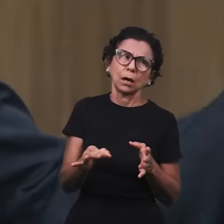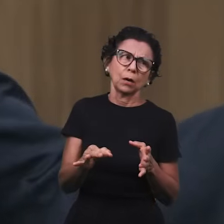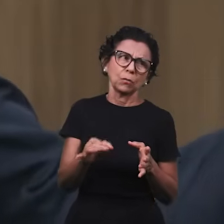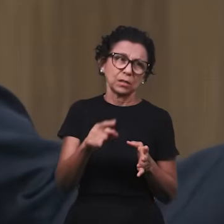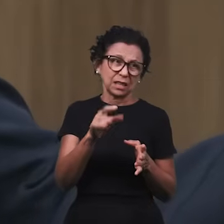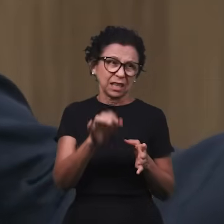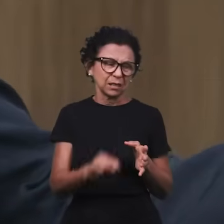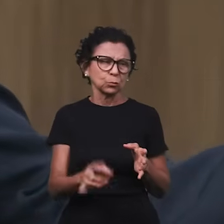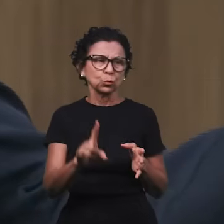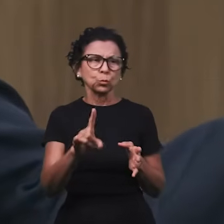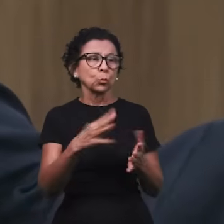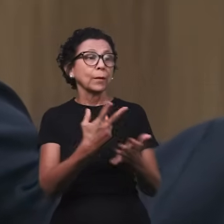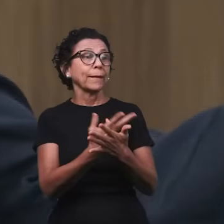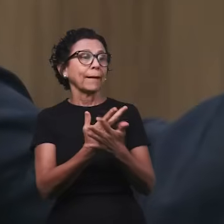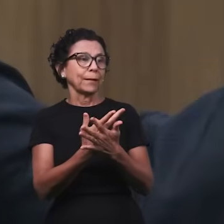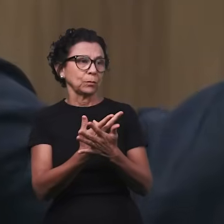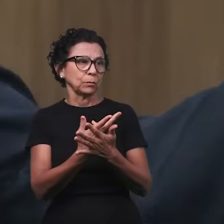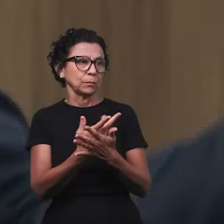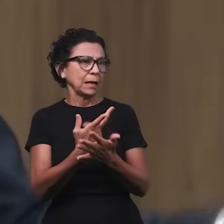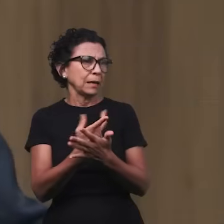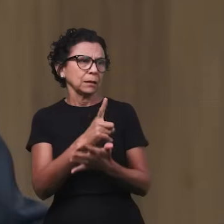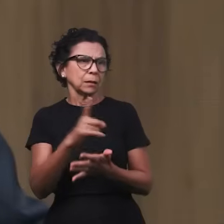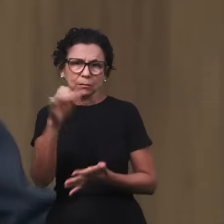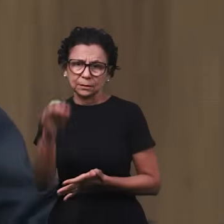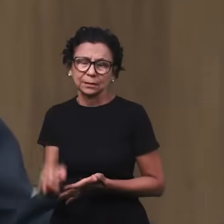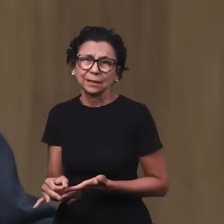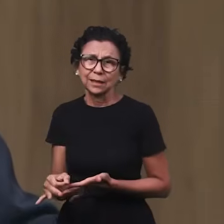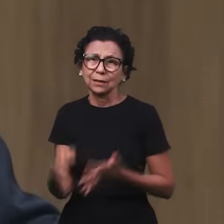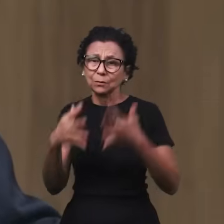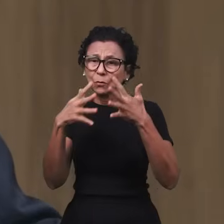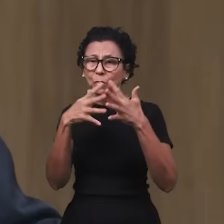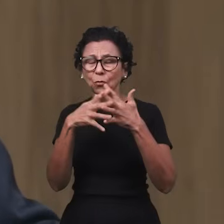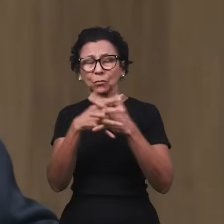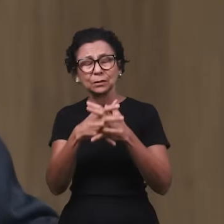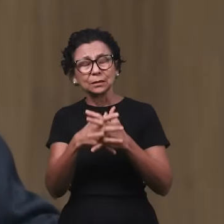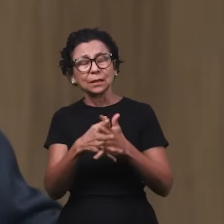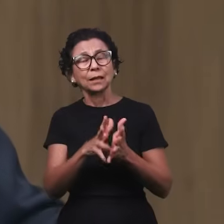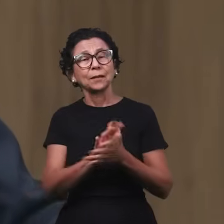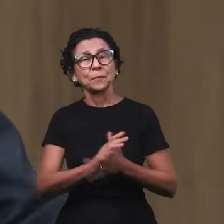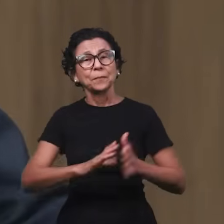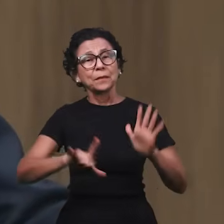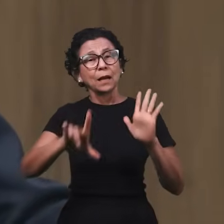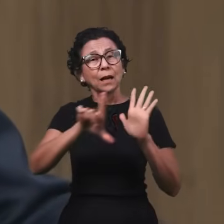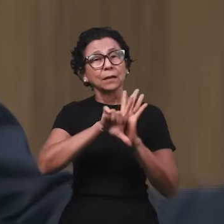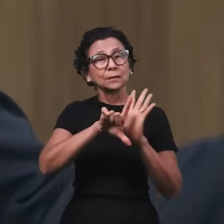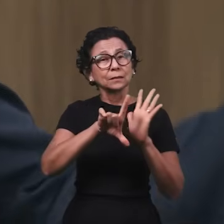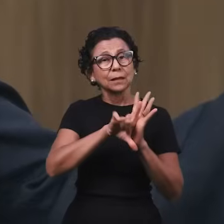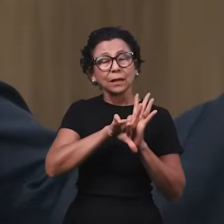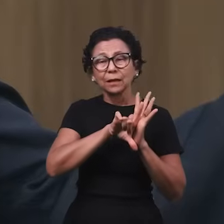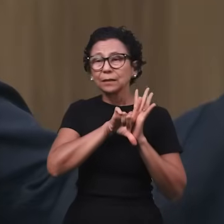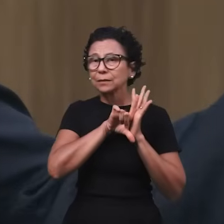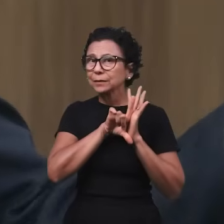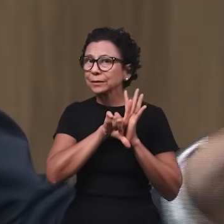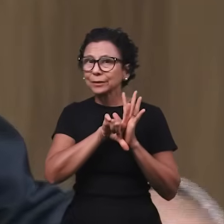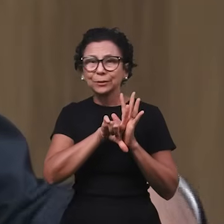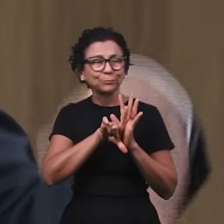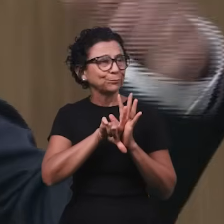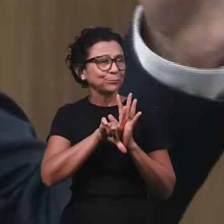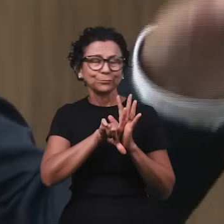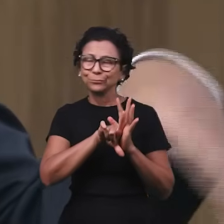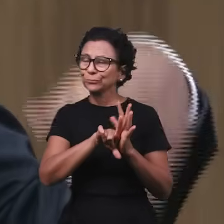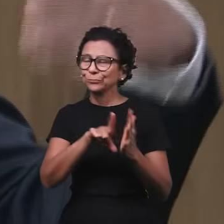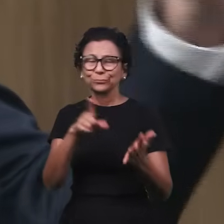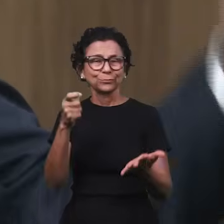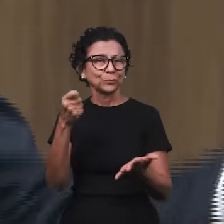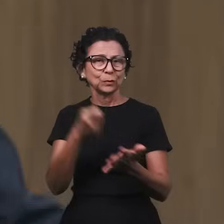ele vai trazendo esses conceitos, né? As instabilidades nas leis instáveis. Se a gente fosse falar de leis aqui, a